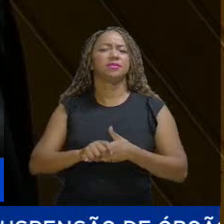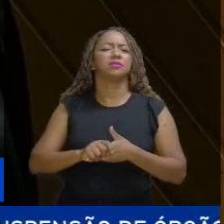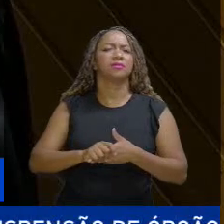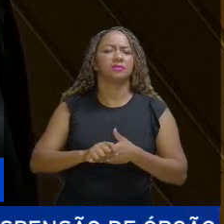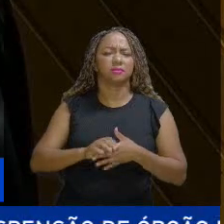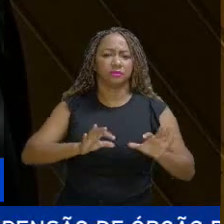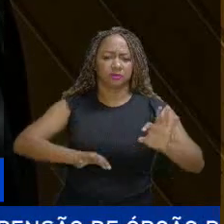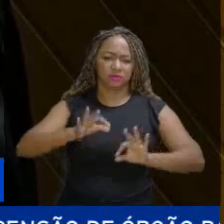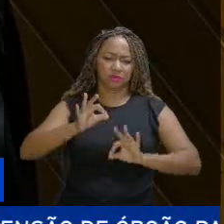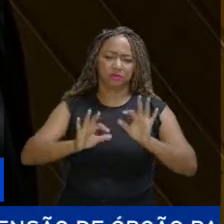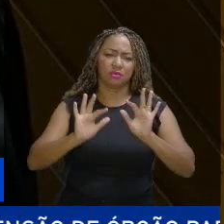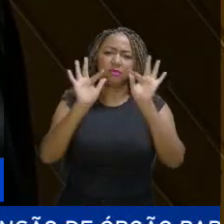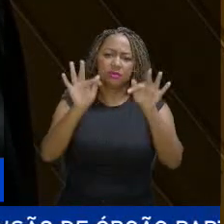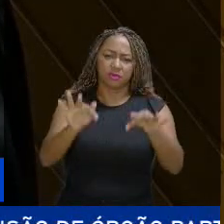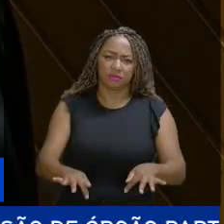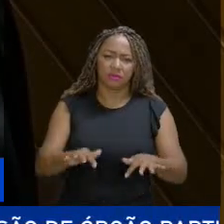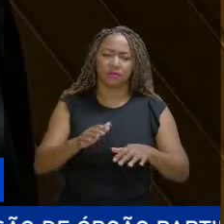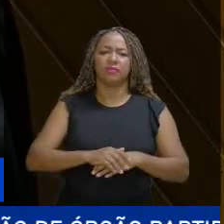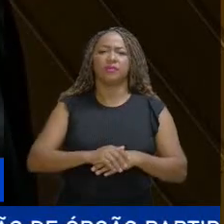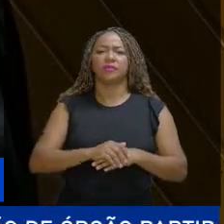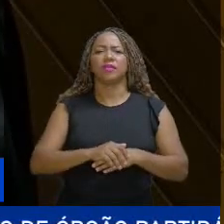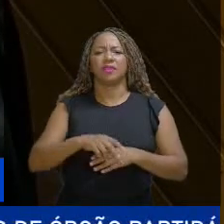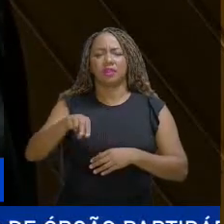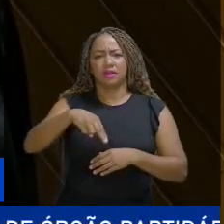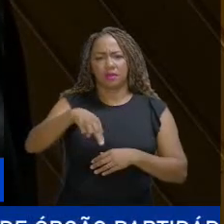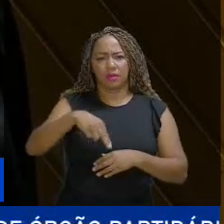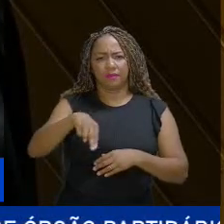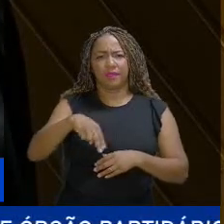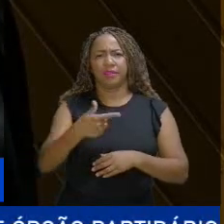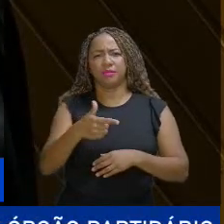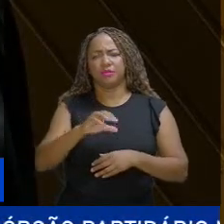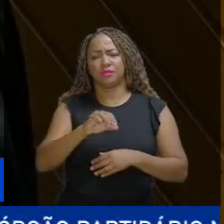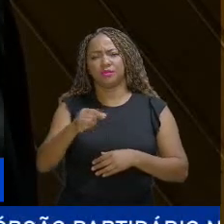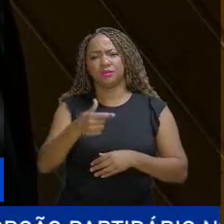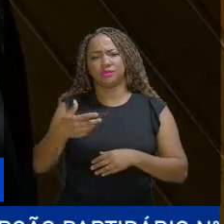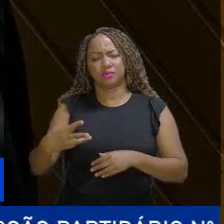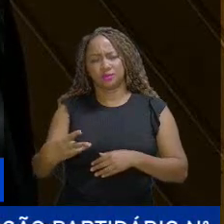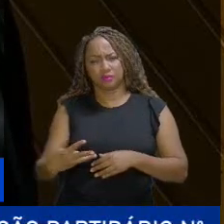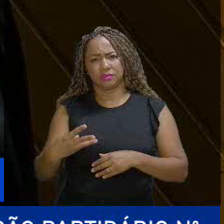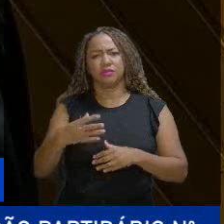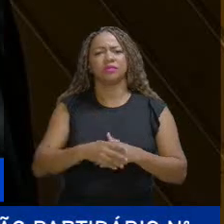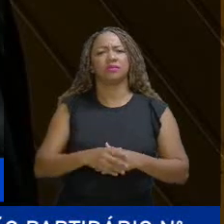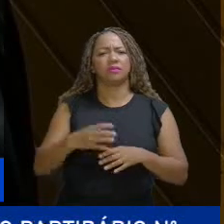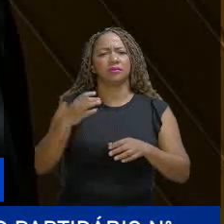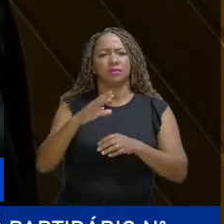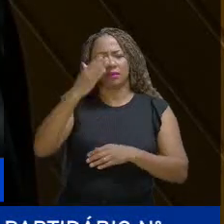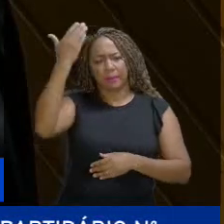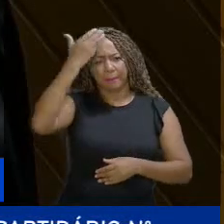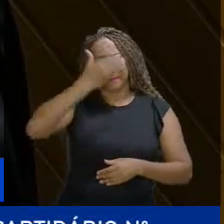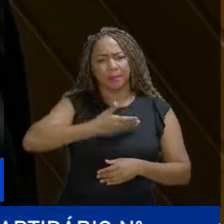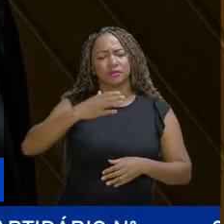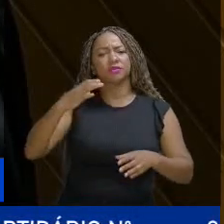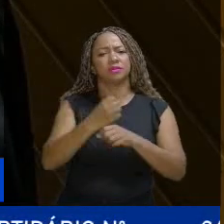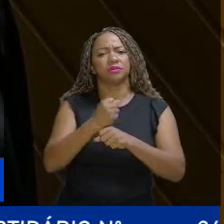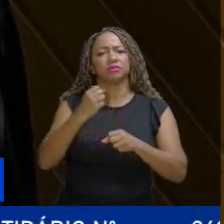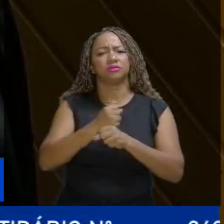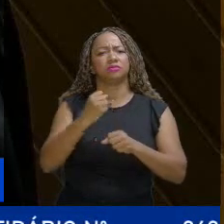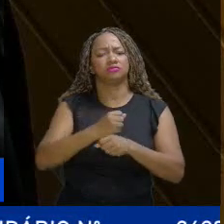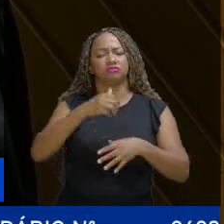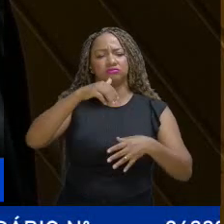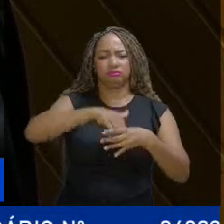prestadas transitou em julgado em 6/11/2023, conforme autos de prestação de contas eleitorais número